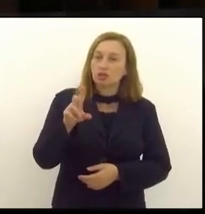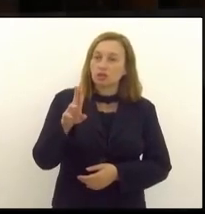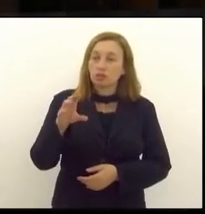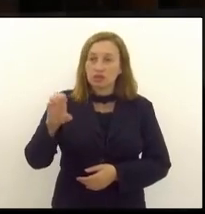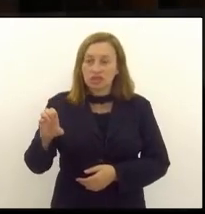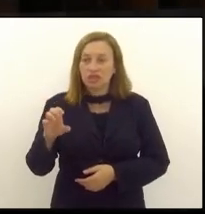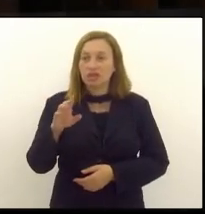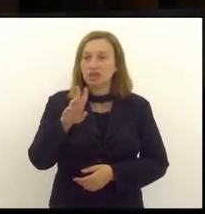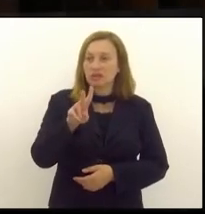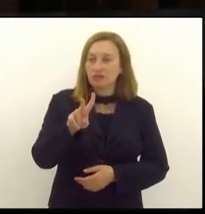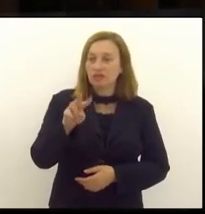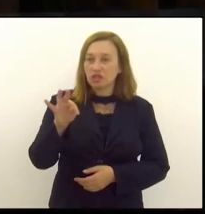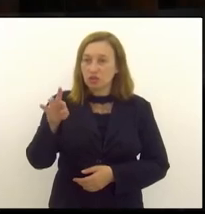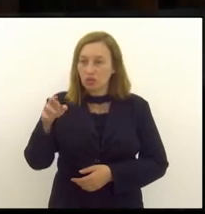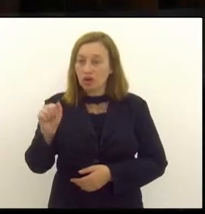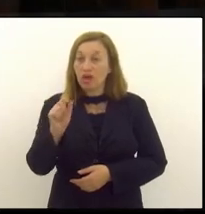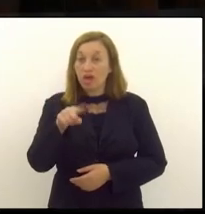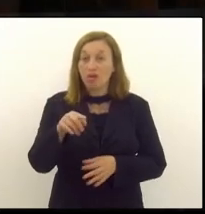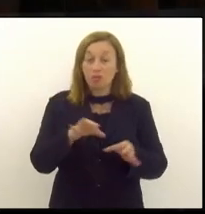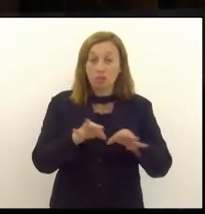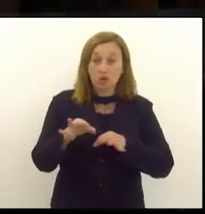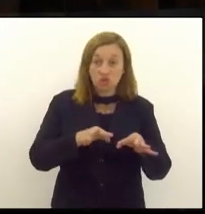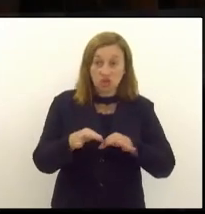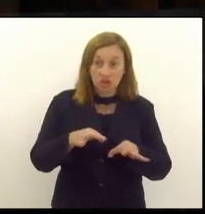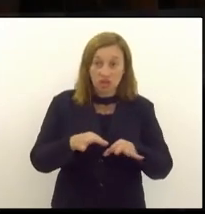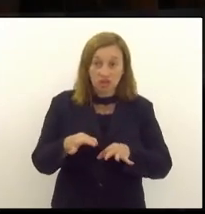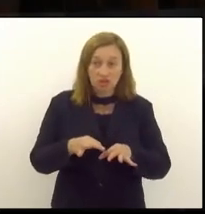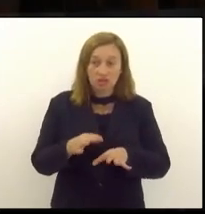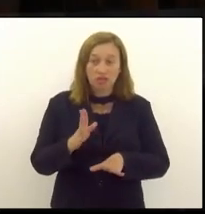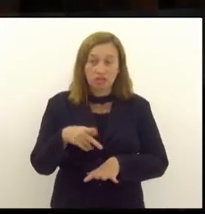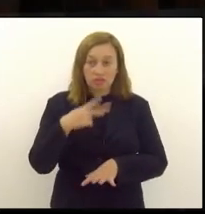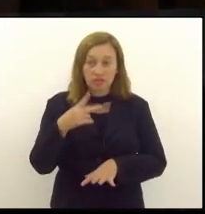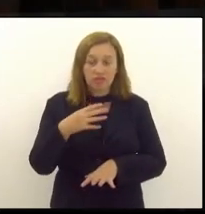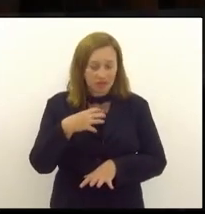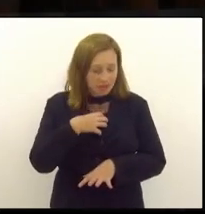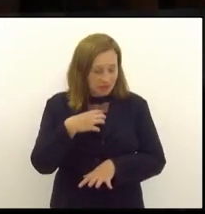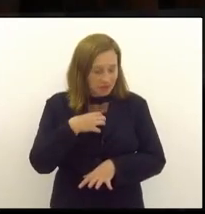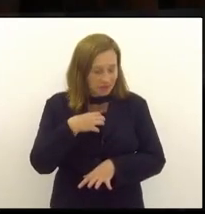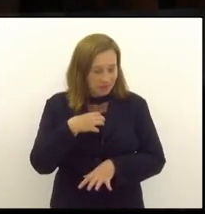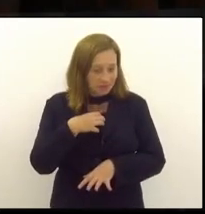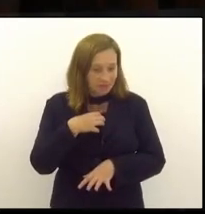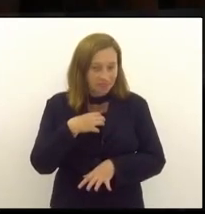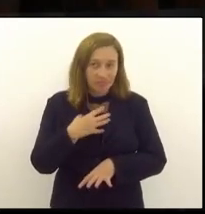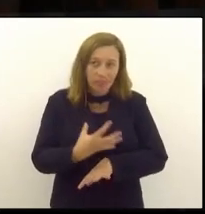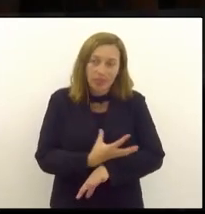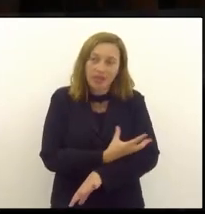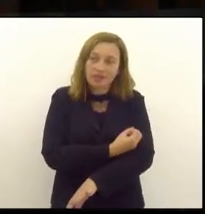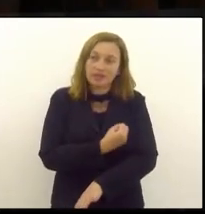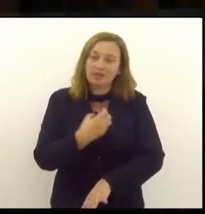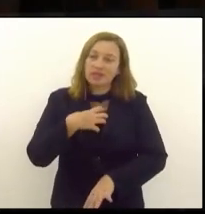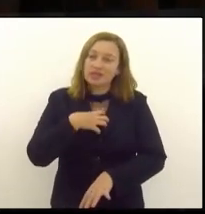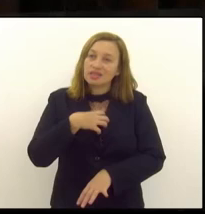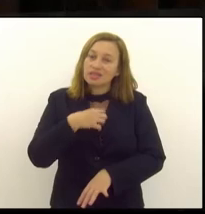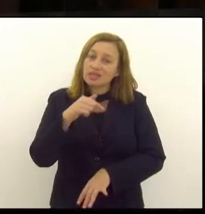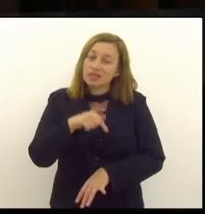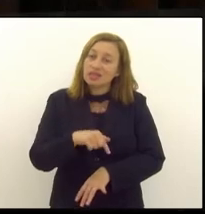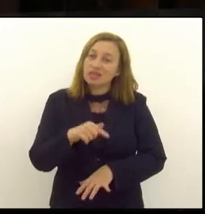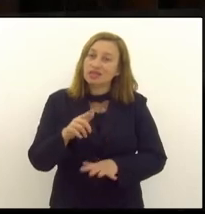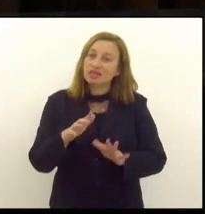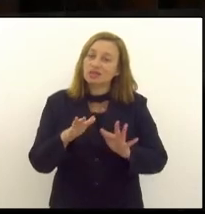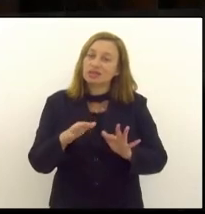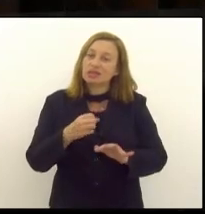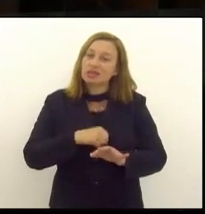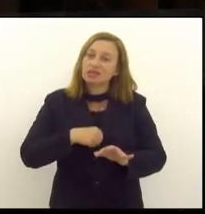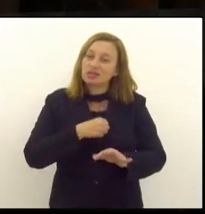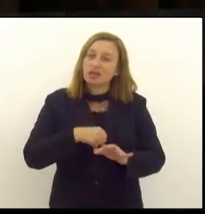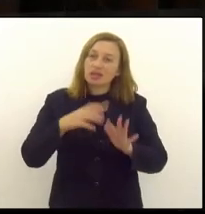porque, de fato, esse é um projeto que, já pela minha fala vocês sentiram, que eu sentia falta aqui no Rio de Janeiro, a questão do